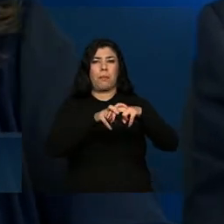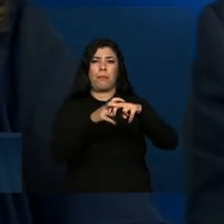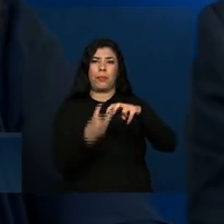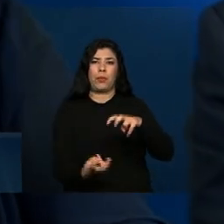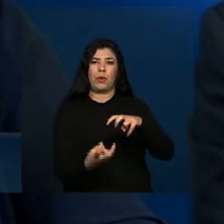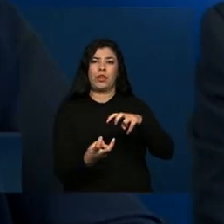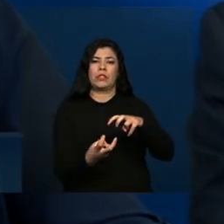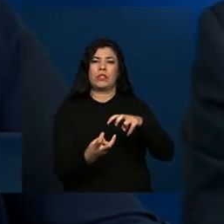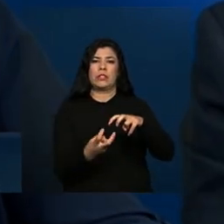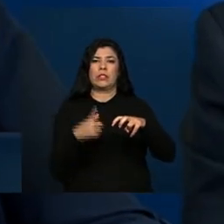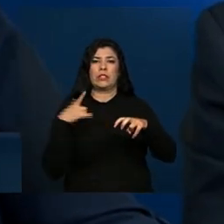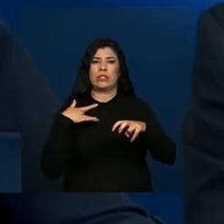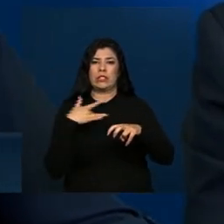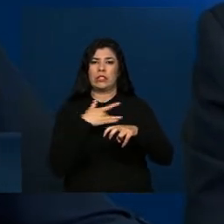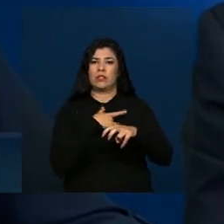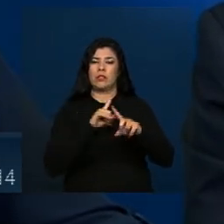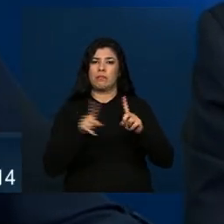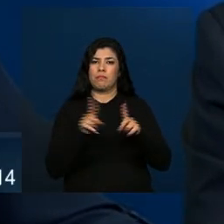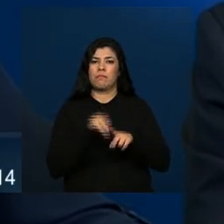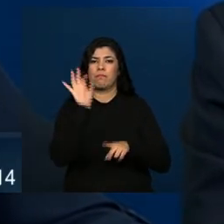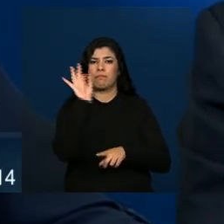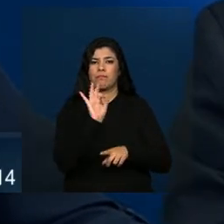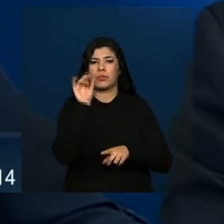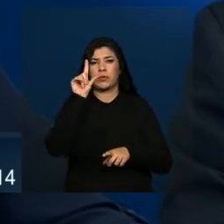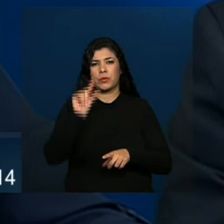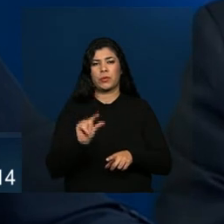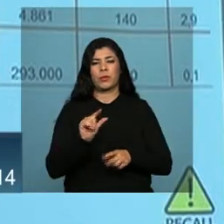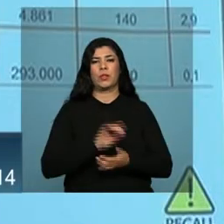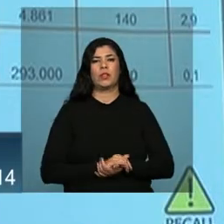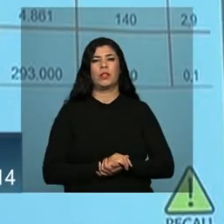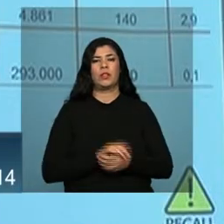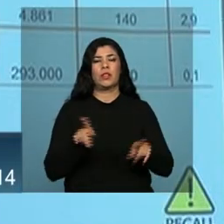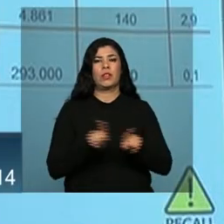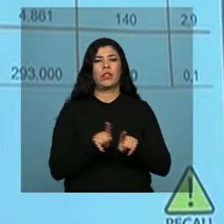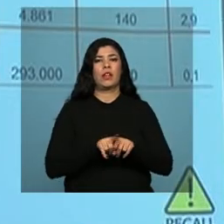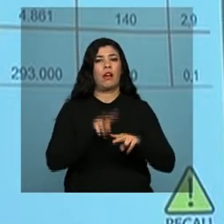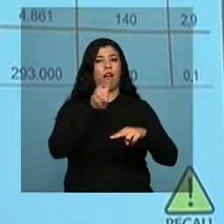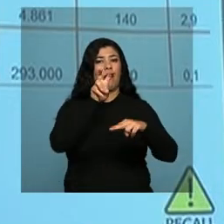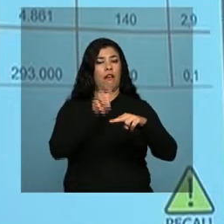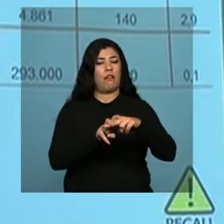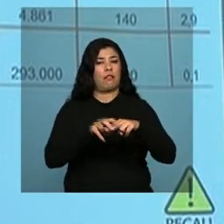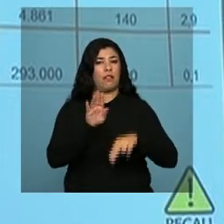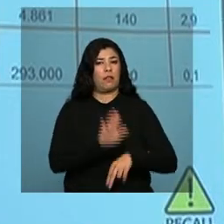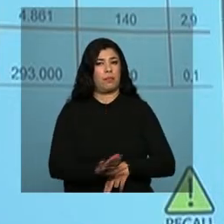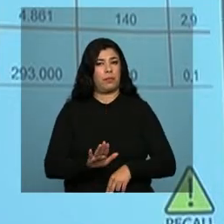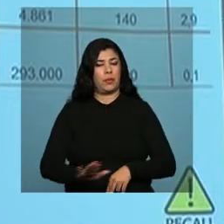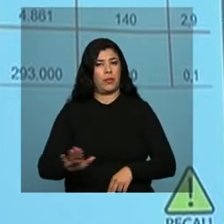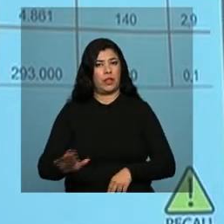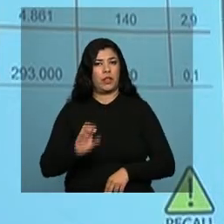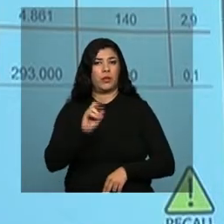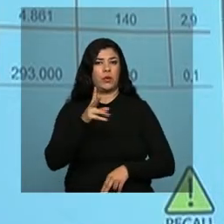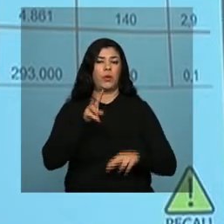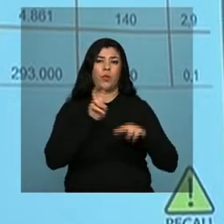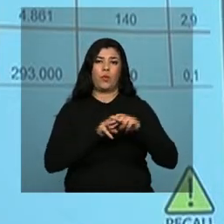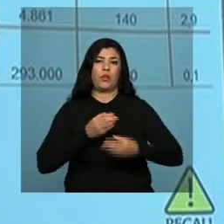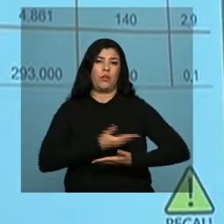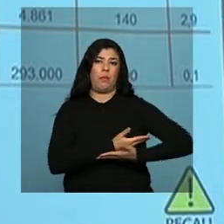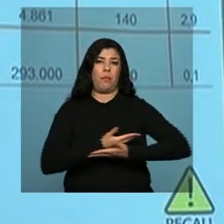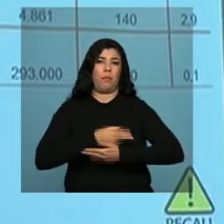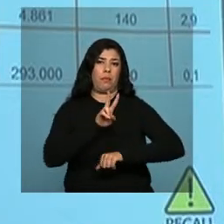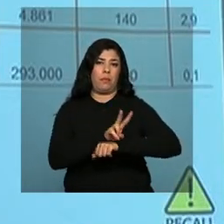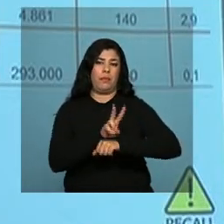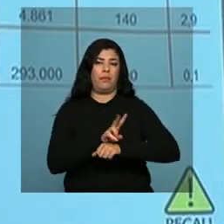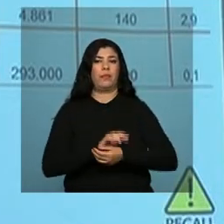nela mas o índice de atendimento Foi bastante baixo as cadeiras infantis uma preocupação também além